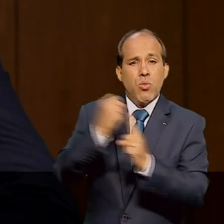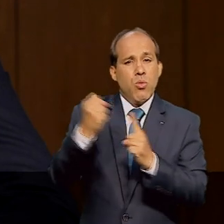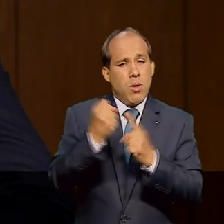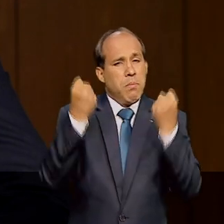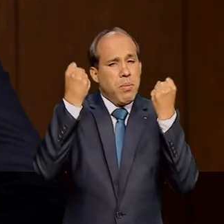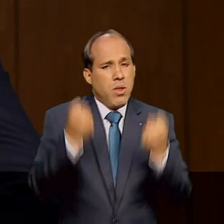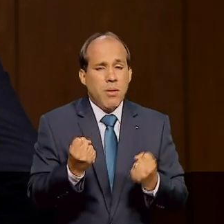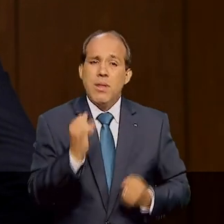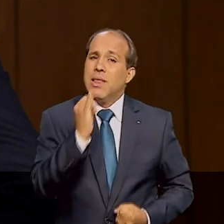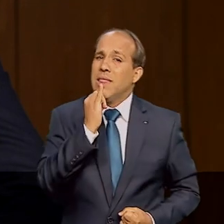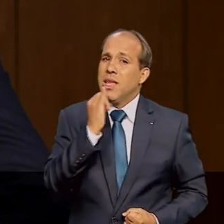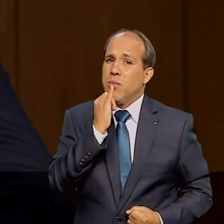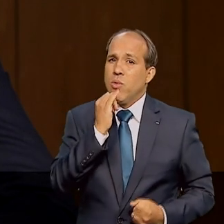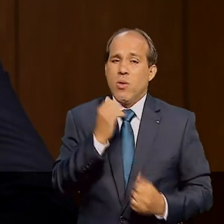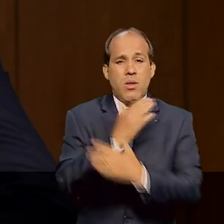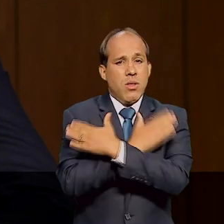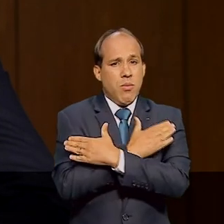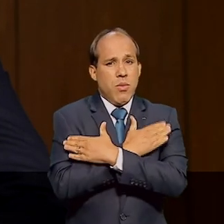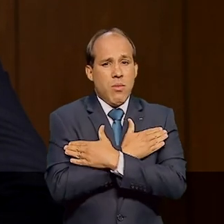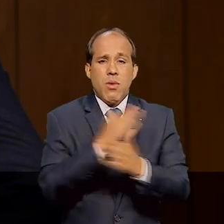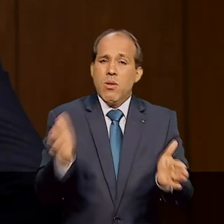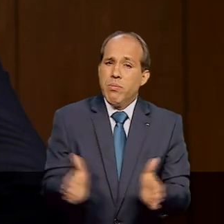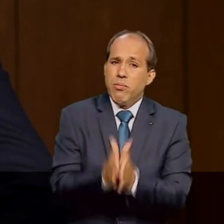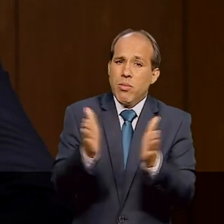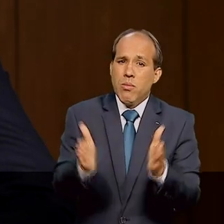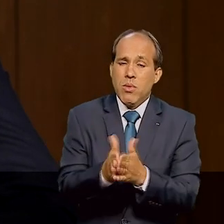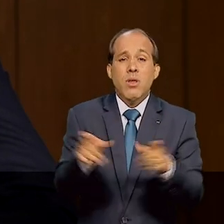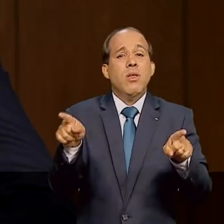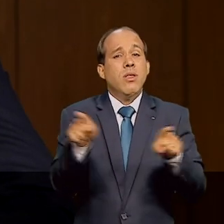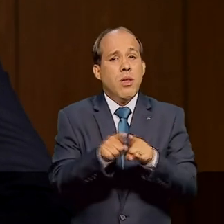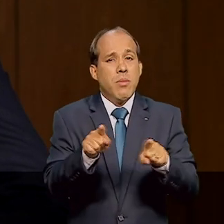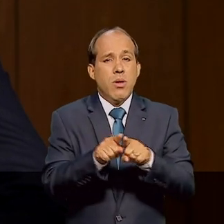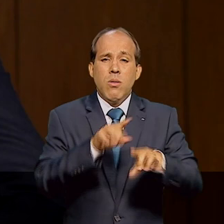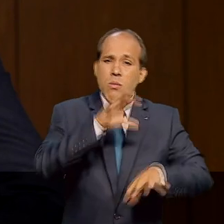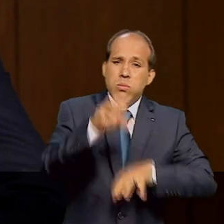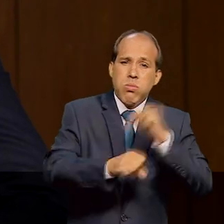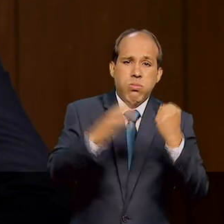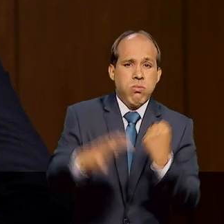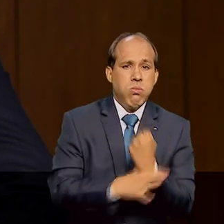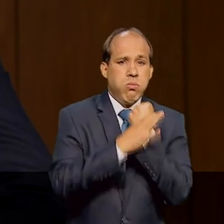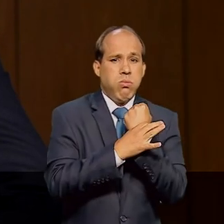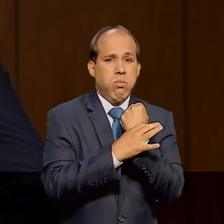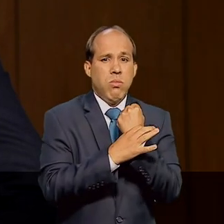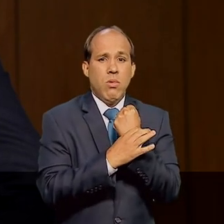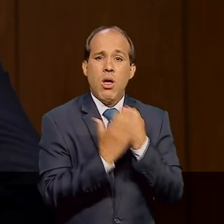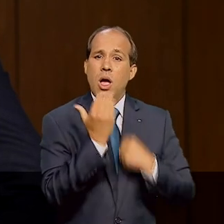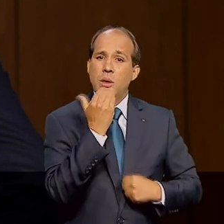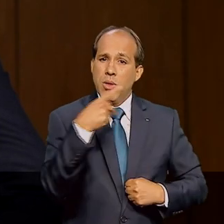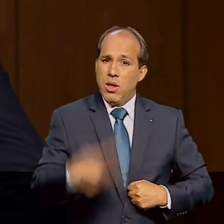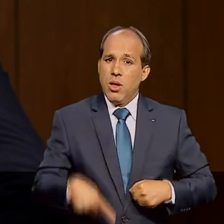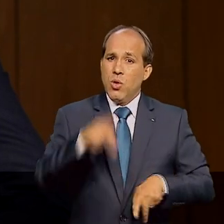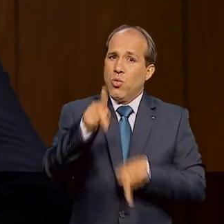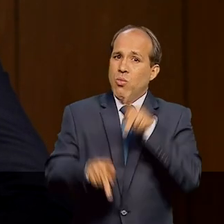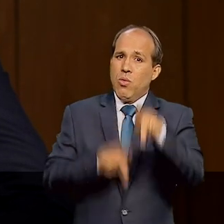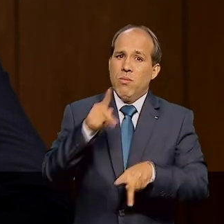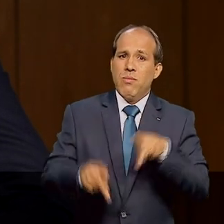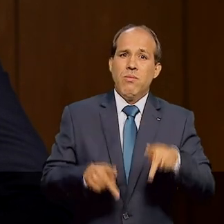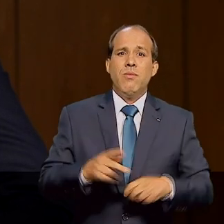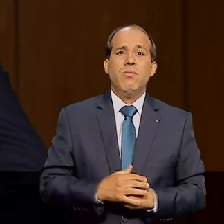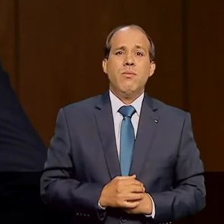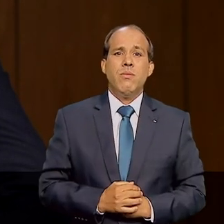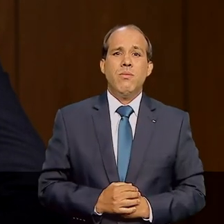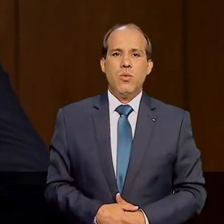adversidades sociais complexas como o desemprego EA pobreza além de buscar garantir a segurança alimentar